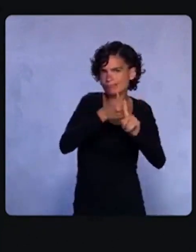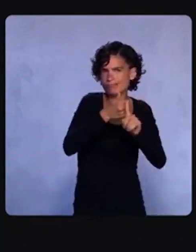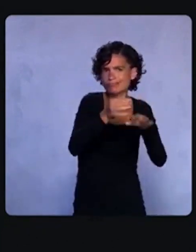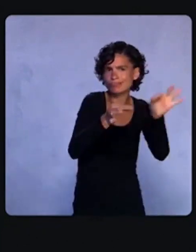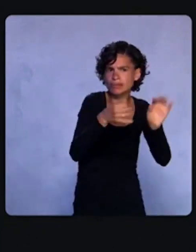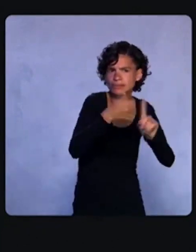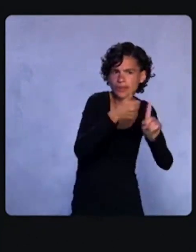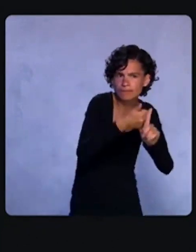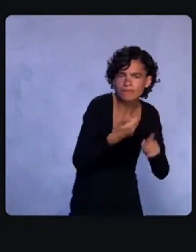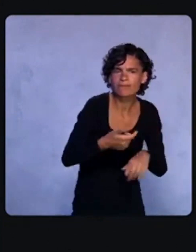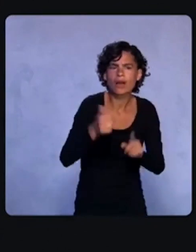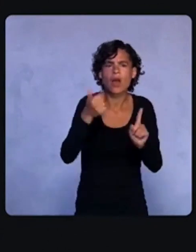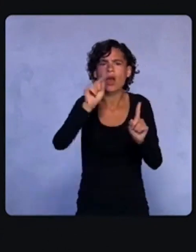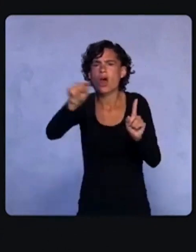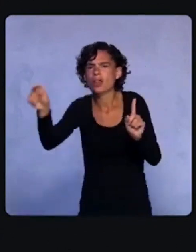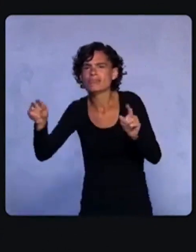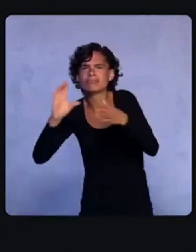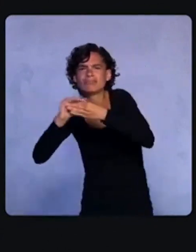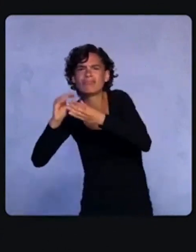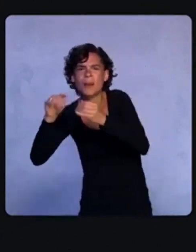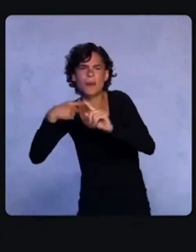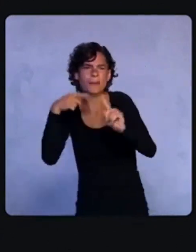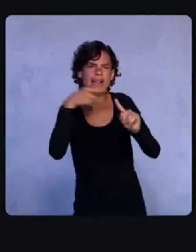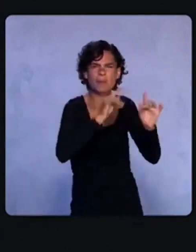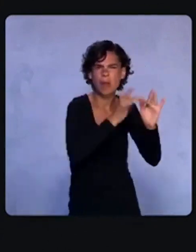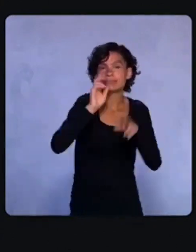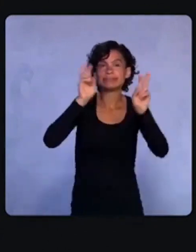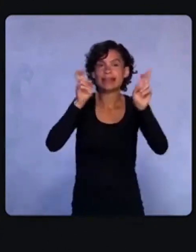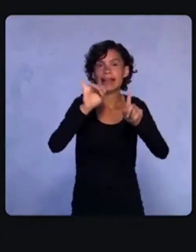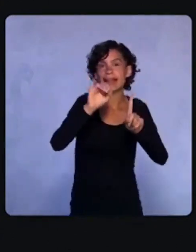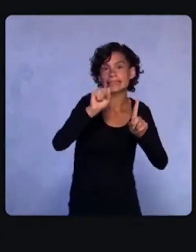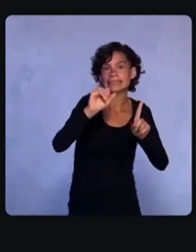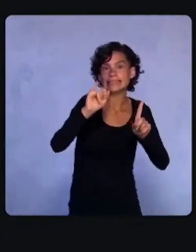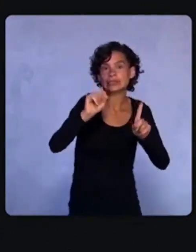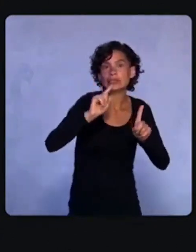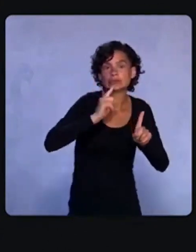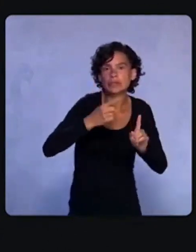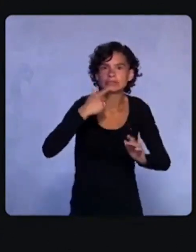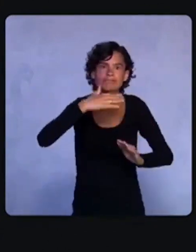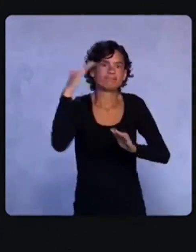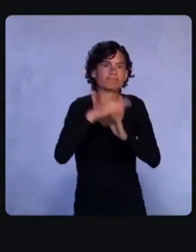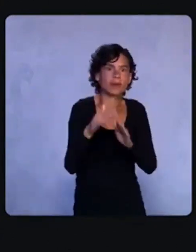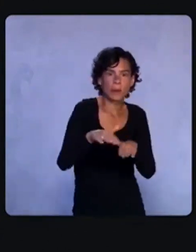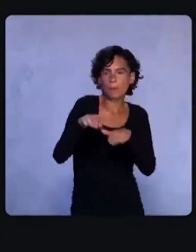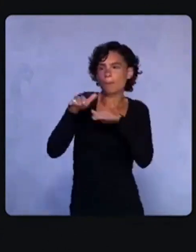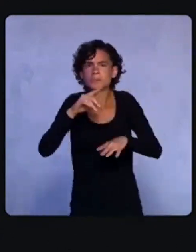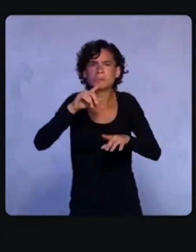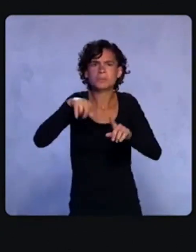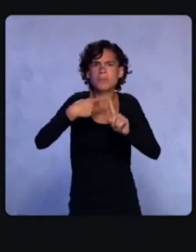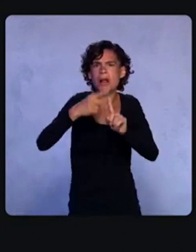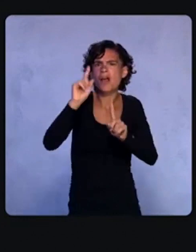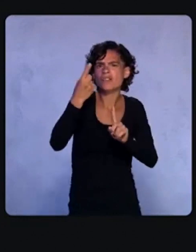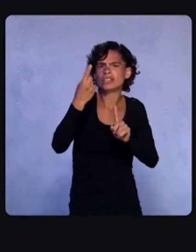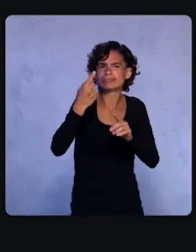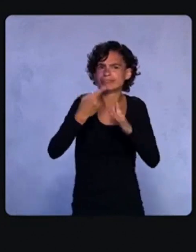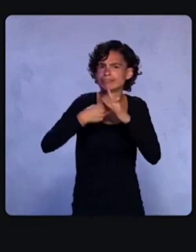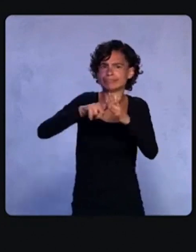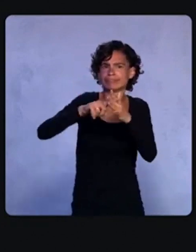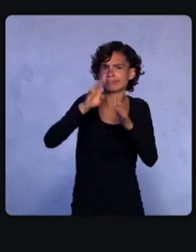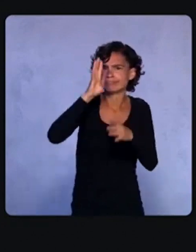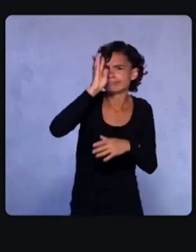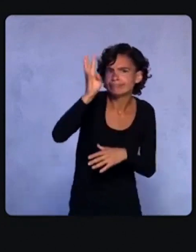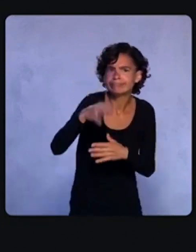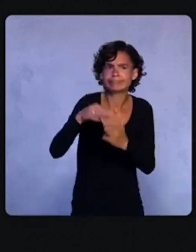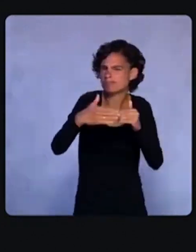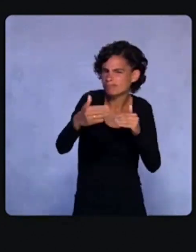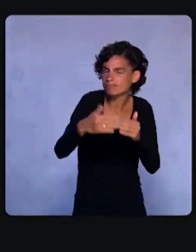resultados encontrados. Agora, a lista de respostas à pesquisa vai apresentar uma opção que permite ao usuário checar a